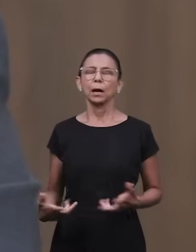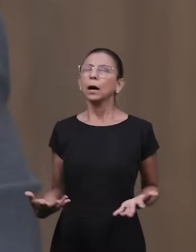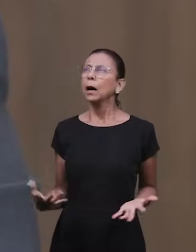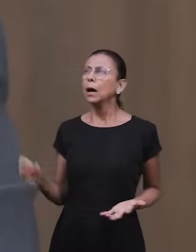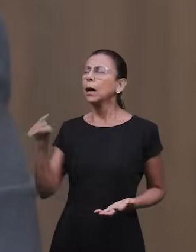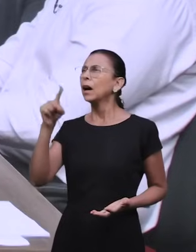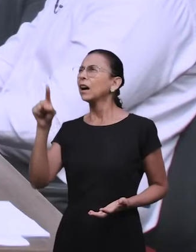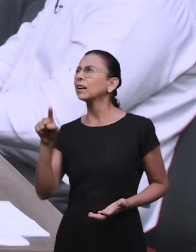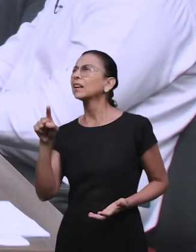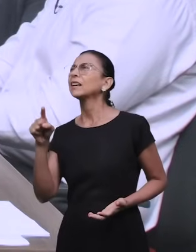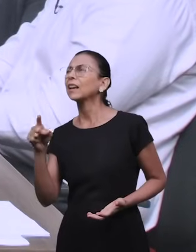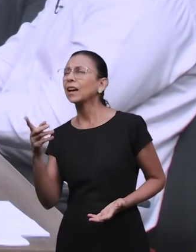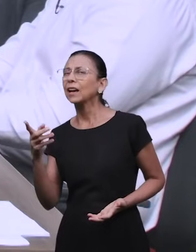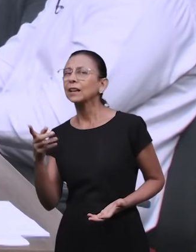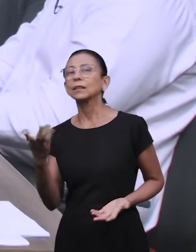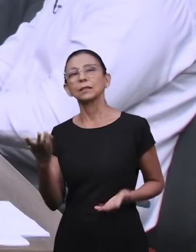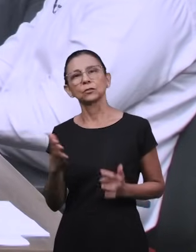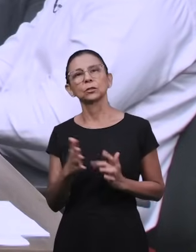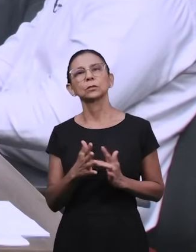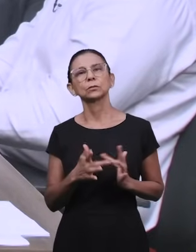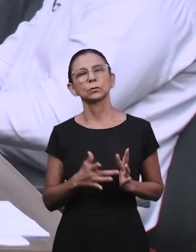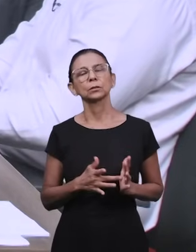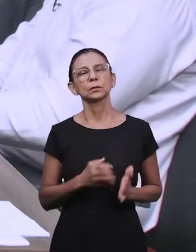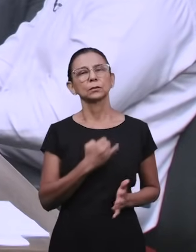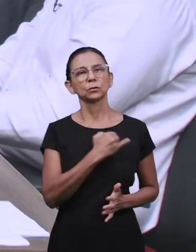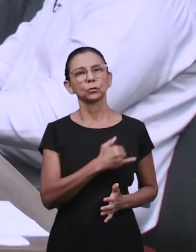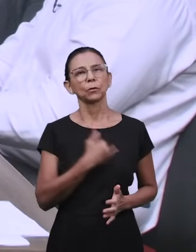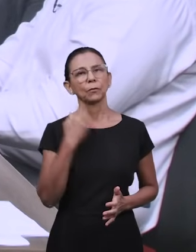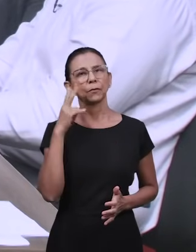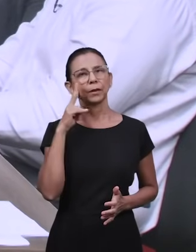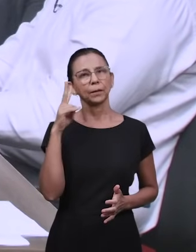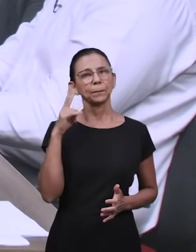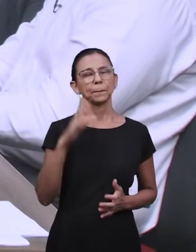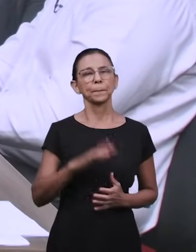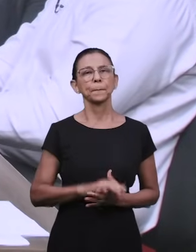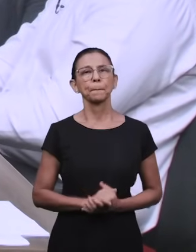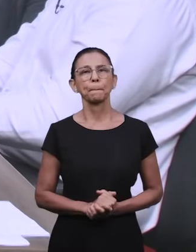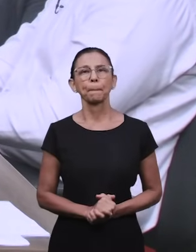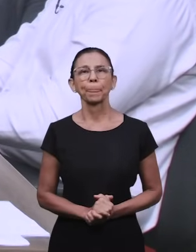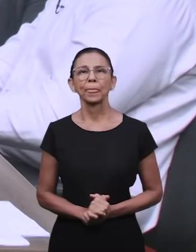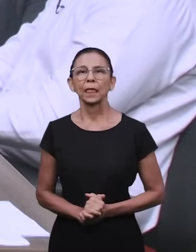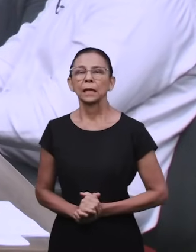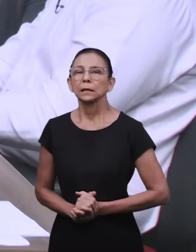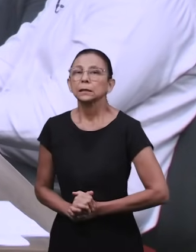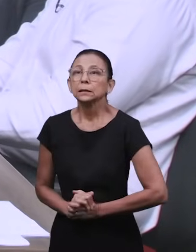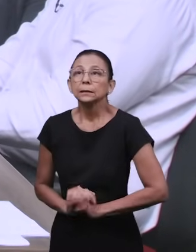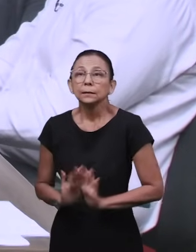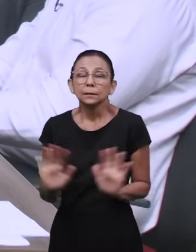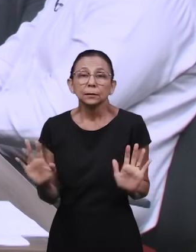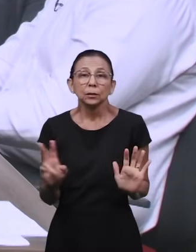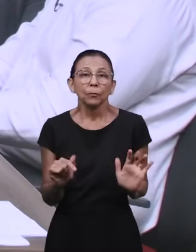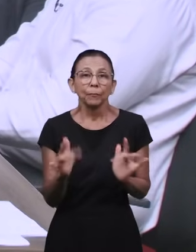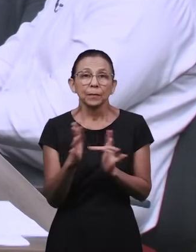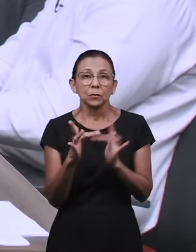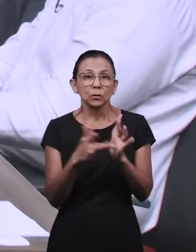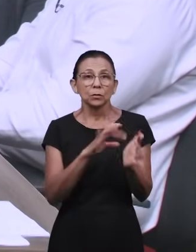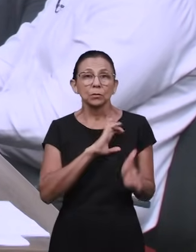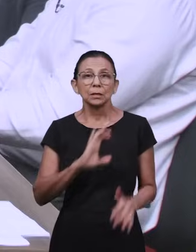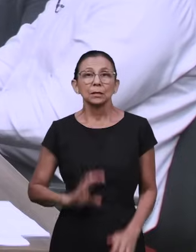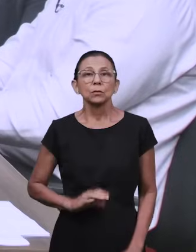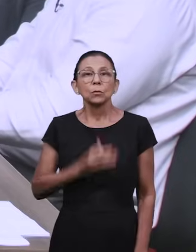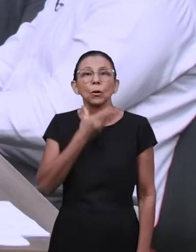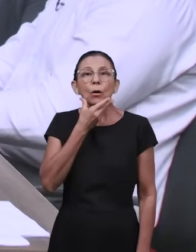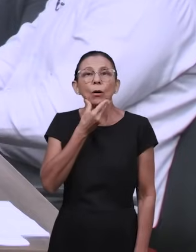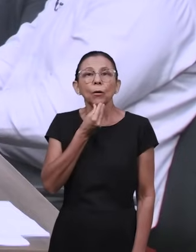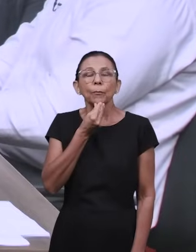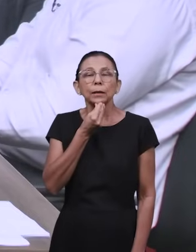É interessante, Tiago, que tanto no seu texto, o texto que eu mencionei também, fala Jesus Cristo homem. Não há outro nome